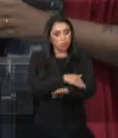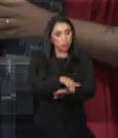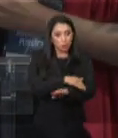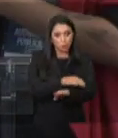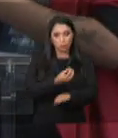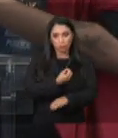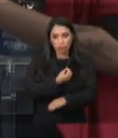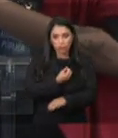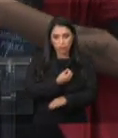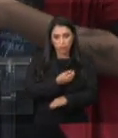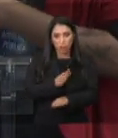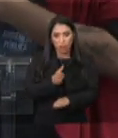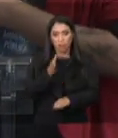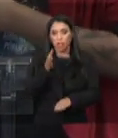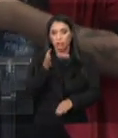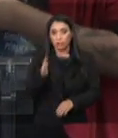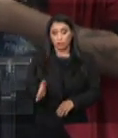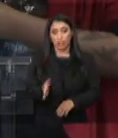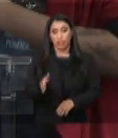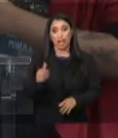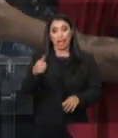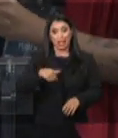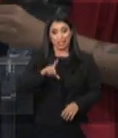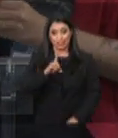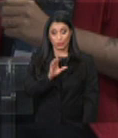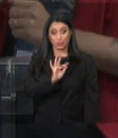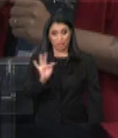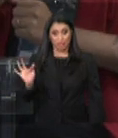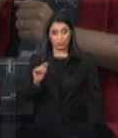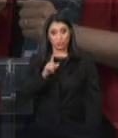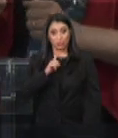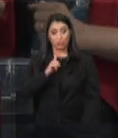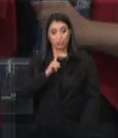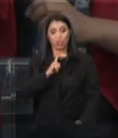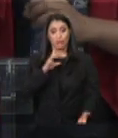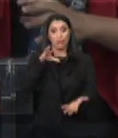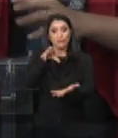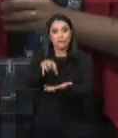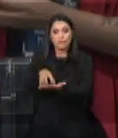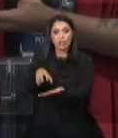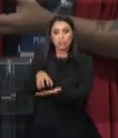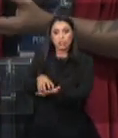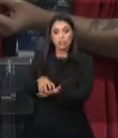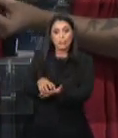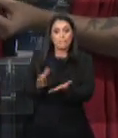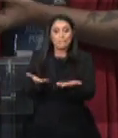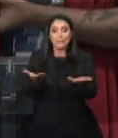a gente vai implementar no DF moradia primeiro e dificilmente a gente vai conseguir localizar